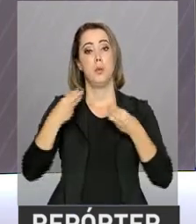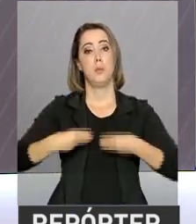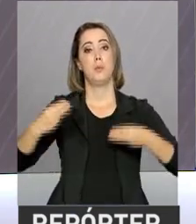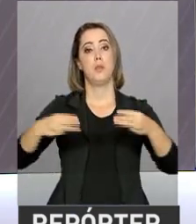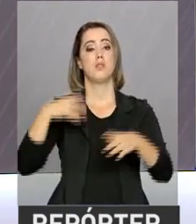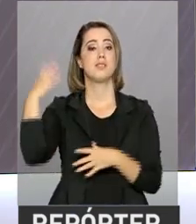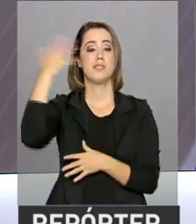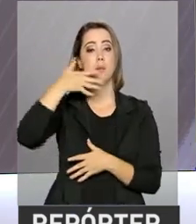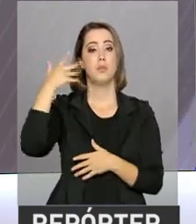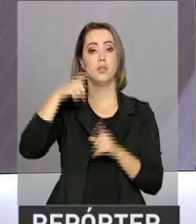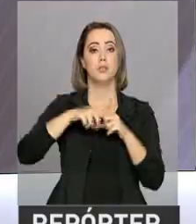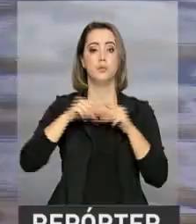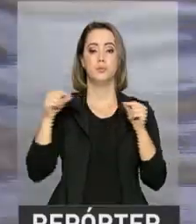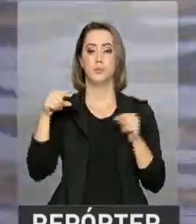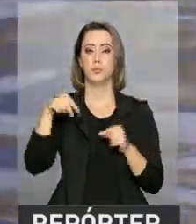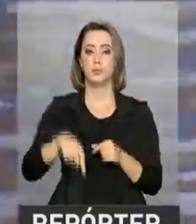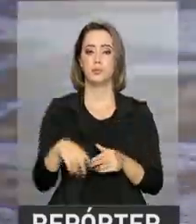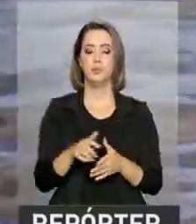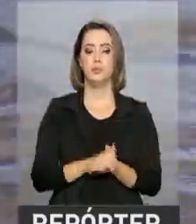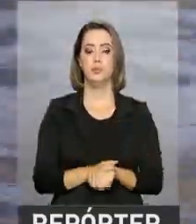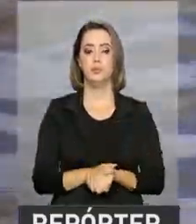seminário aqui em brasília